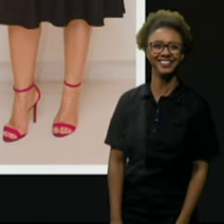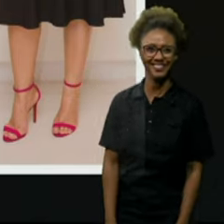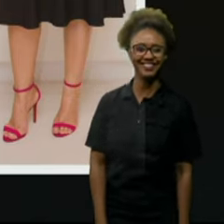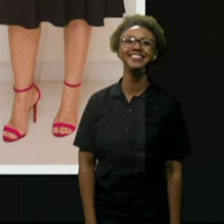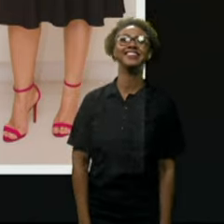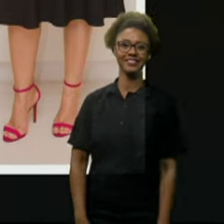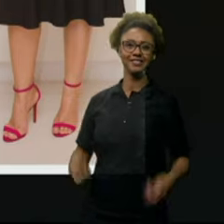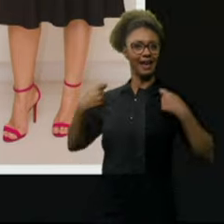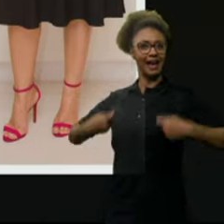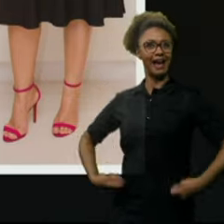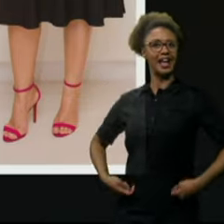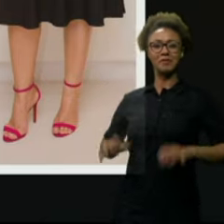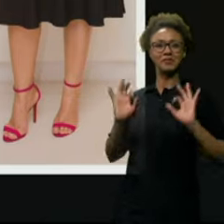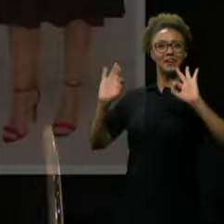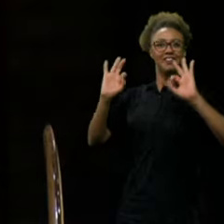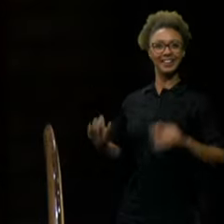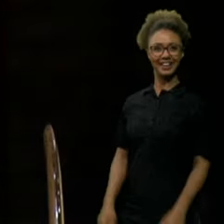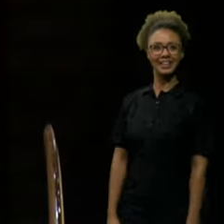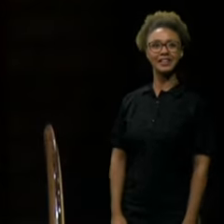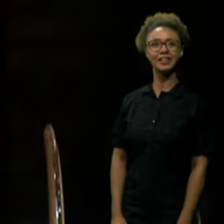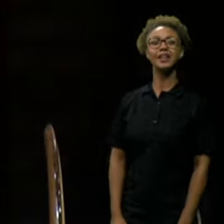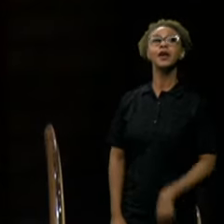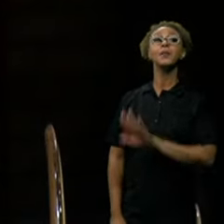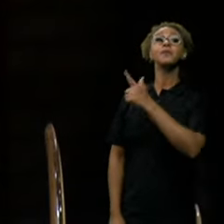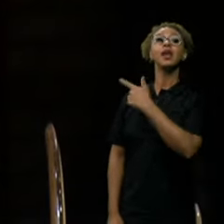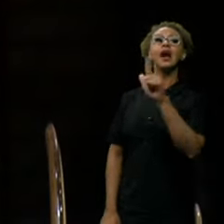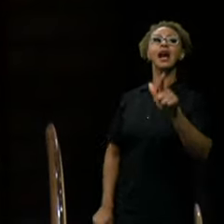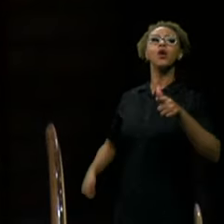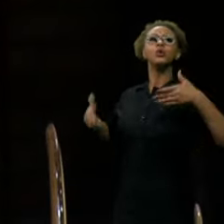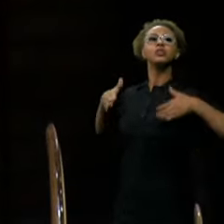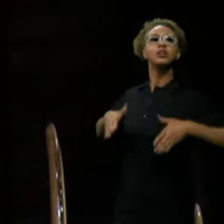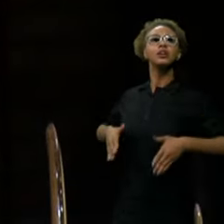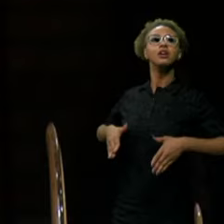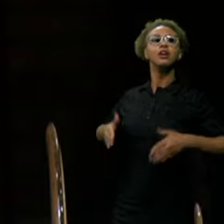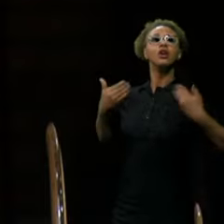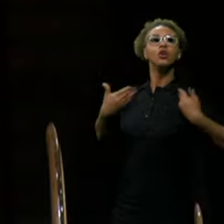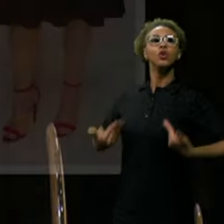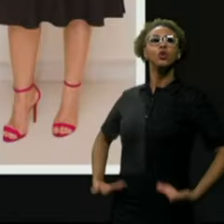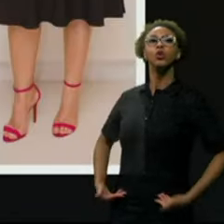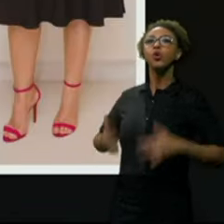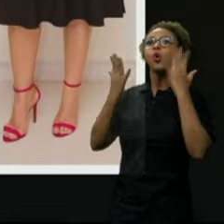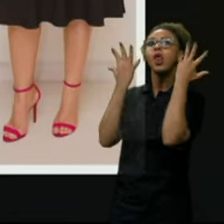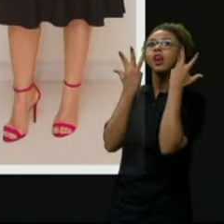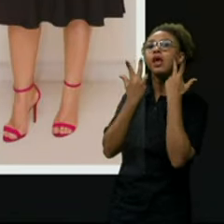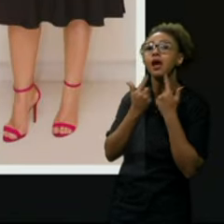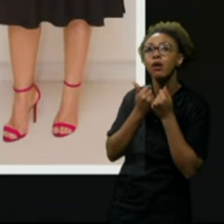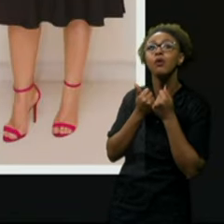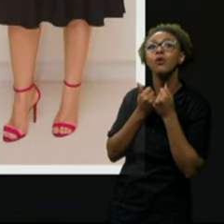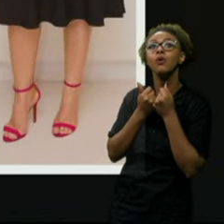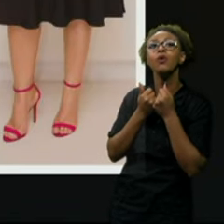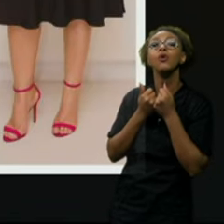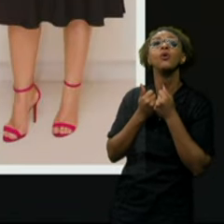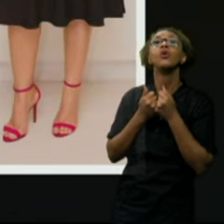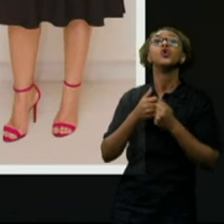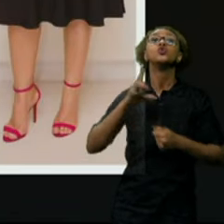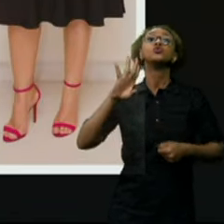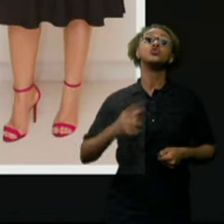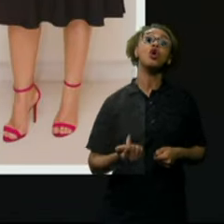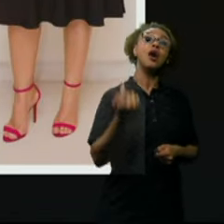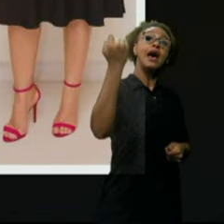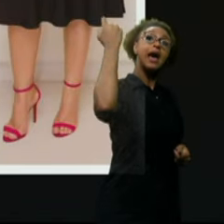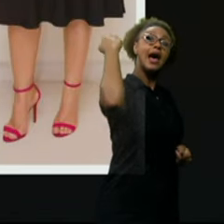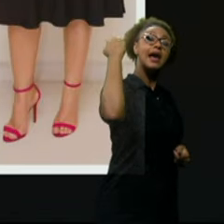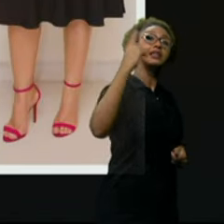essa camisa aí a pata do leão cravejado ela não tem costura na frente só